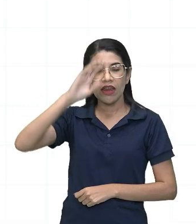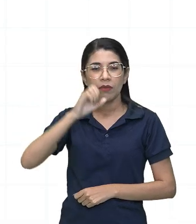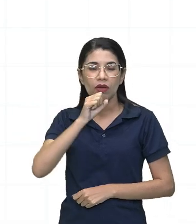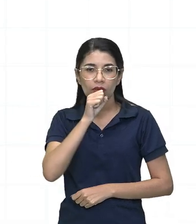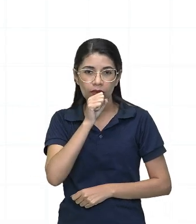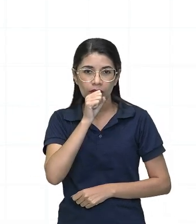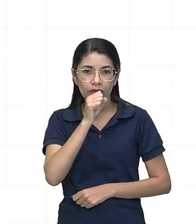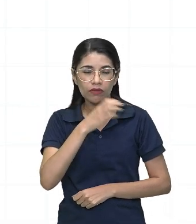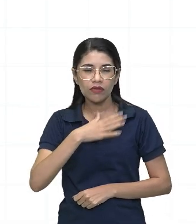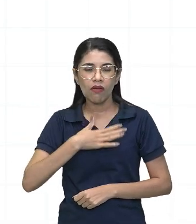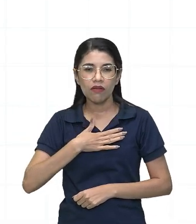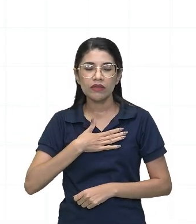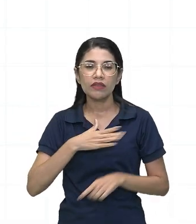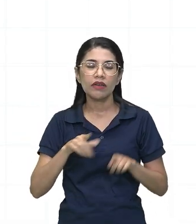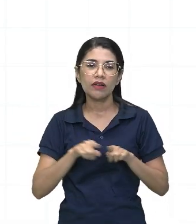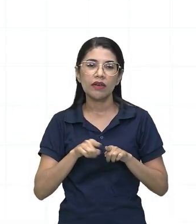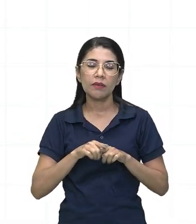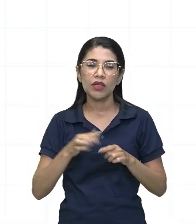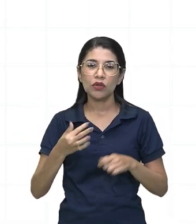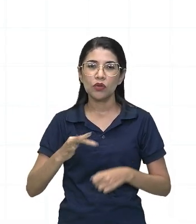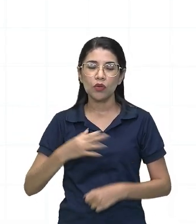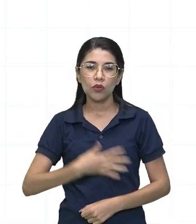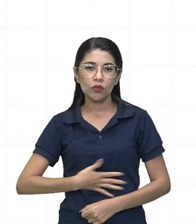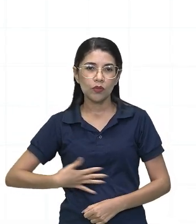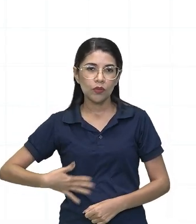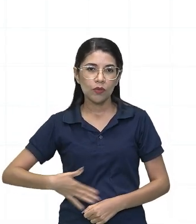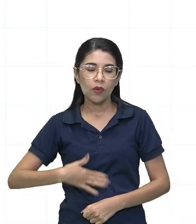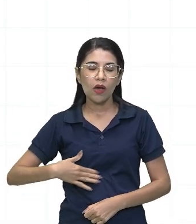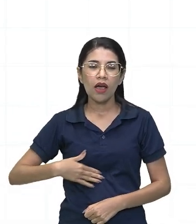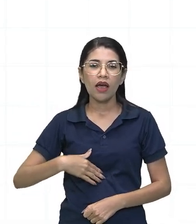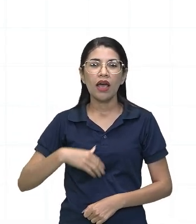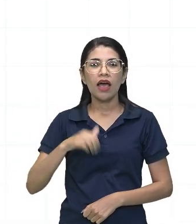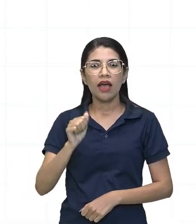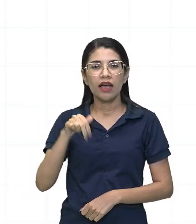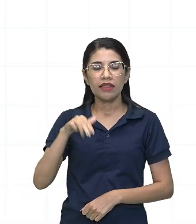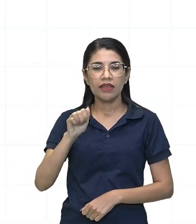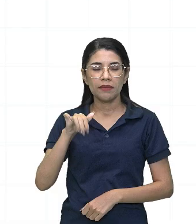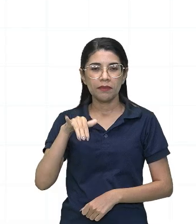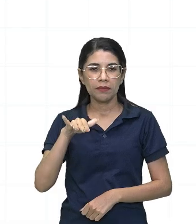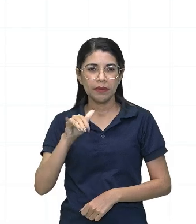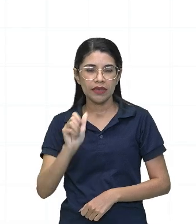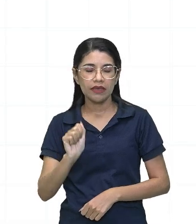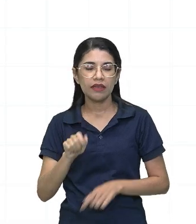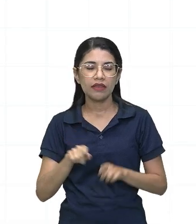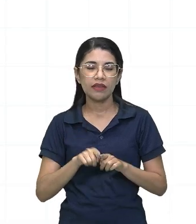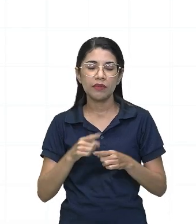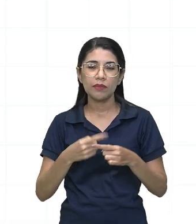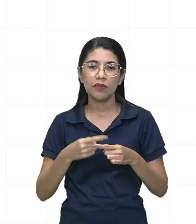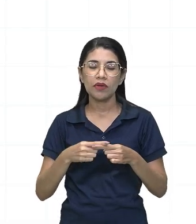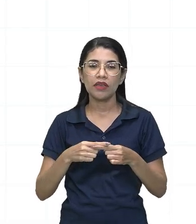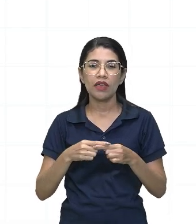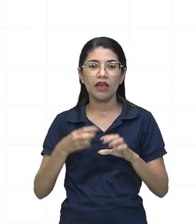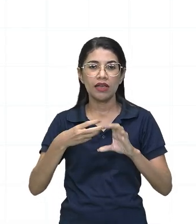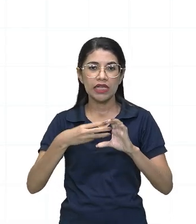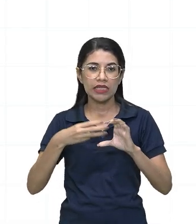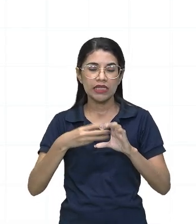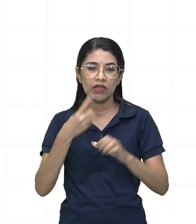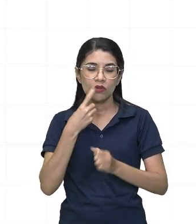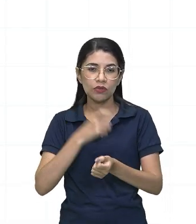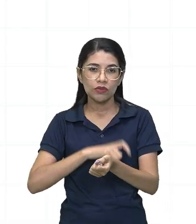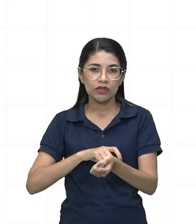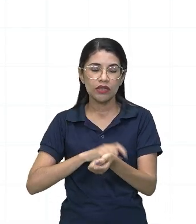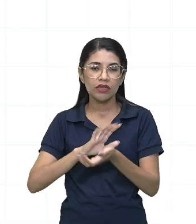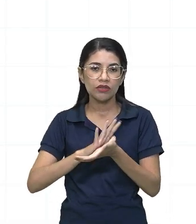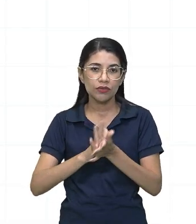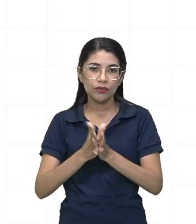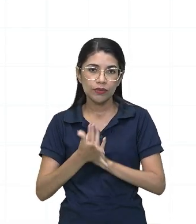tosse, dor abdominal, anemia em decorrência da destruição das células do sangue, né?